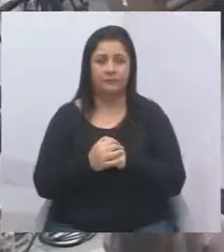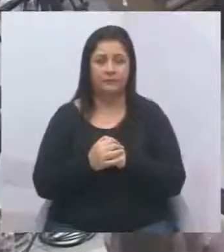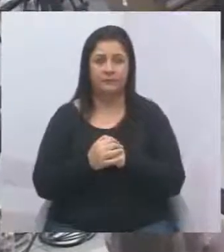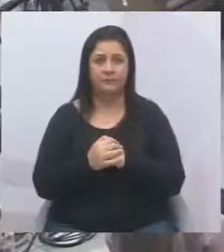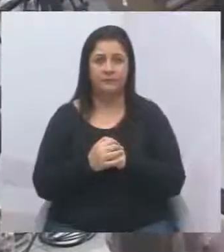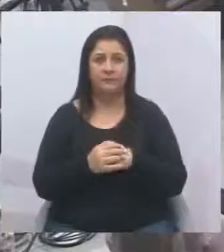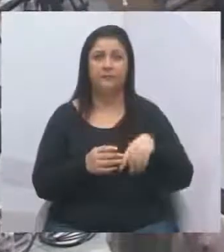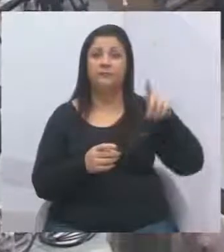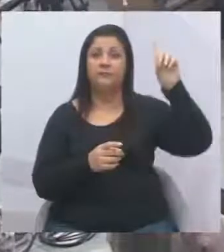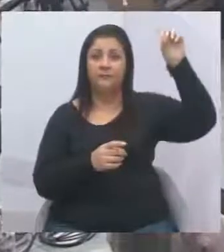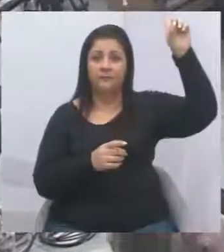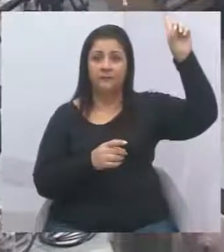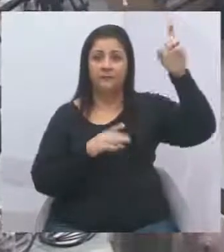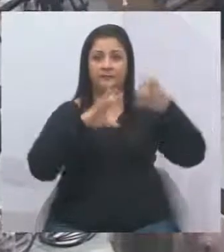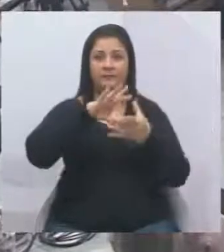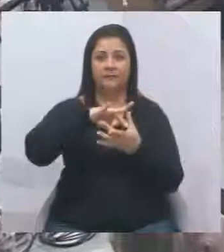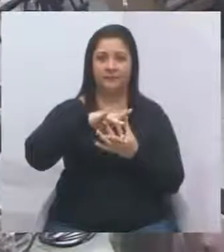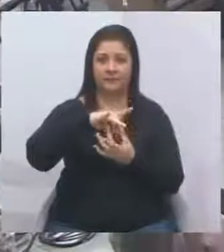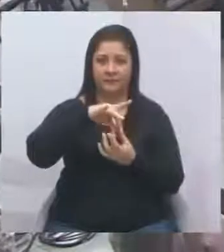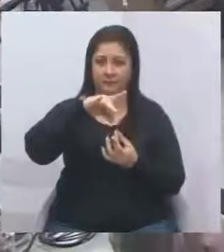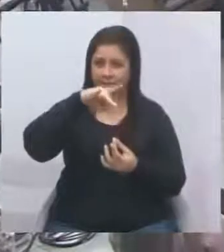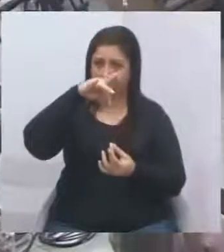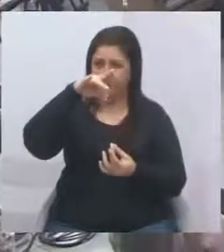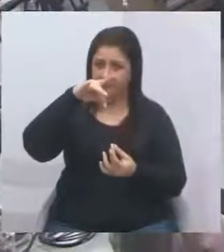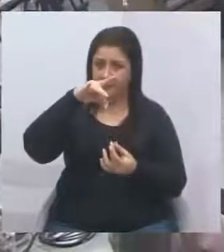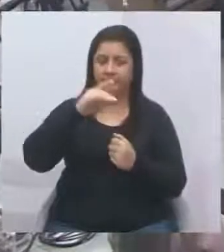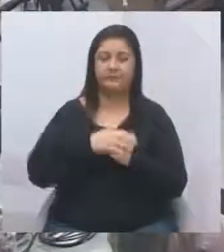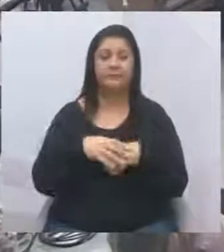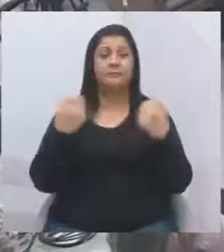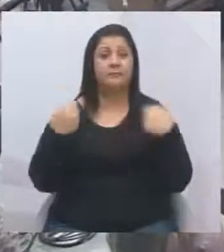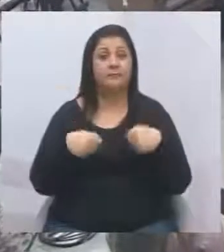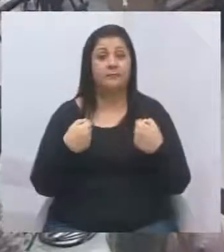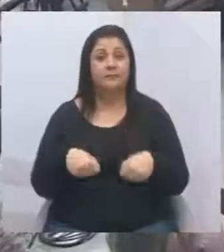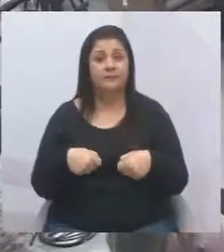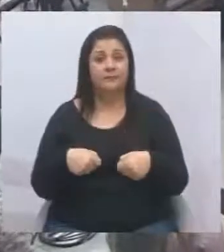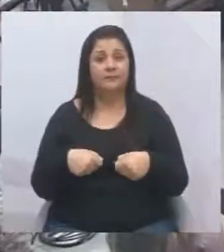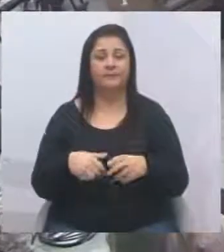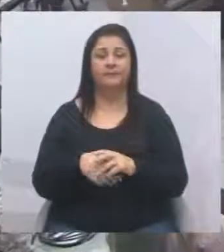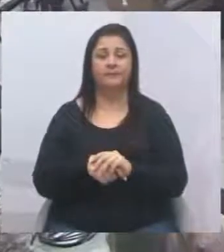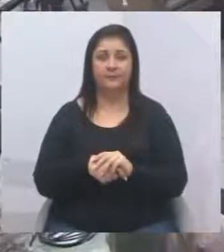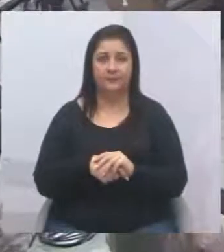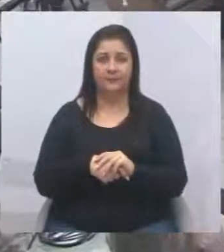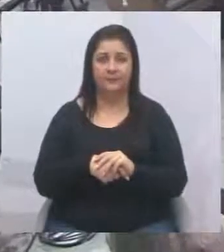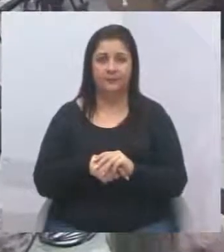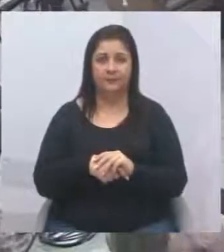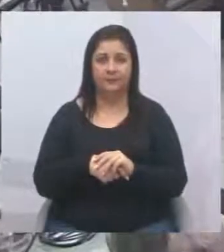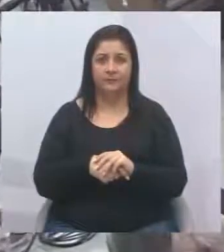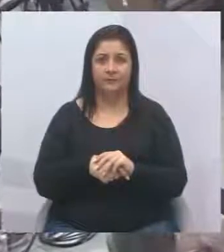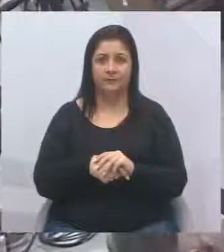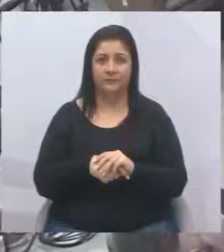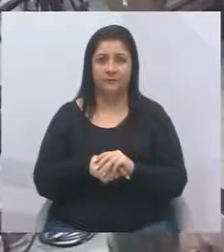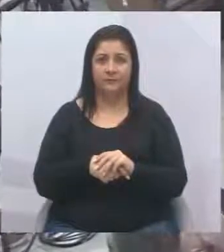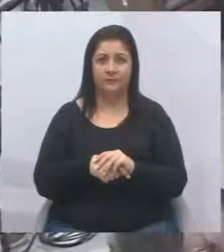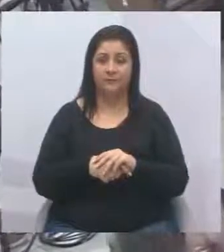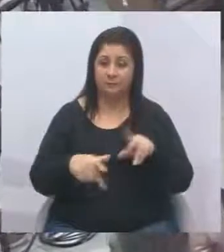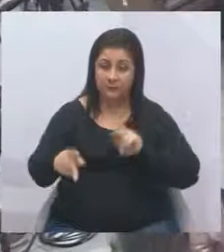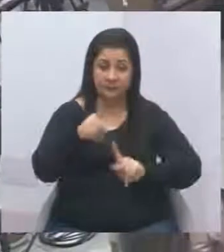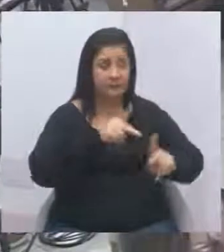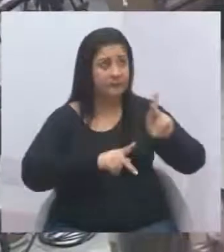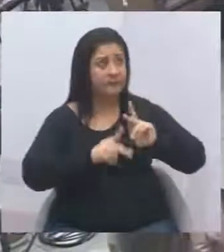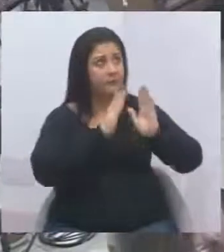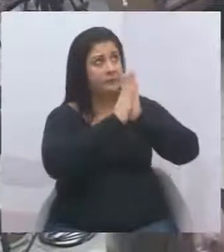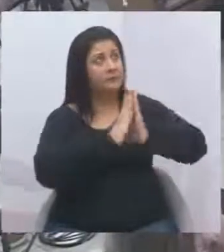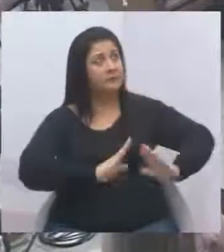Deus é espírito, e é necessário que os seus adoradores